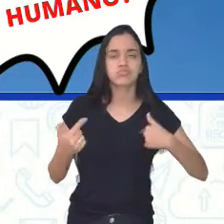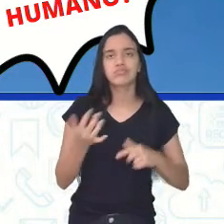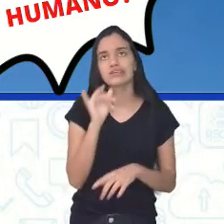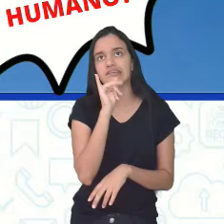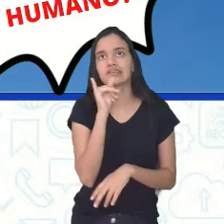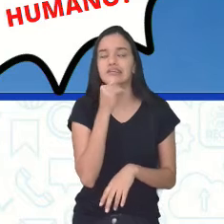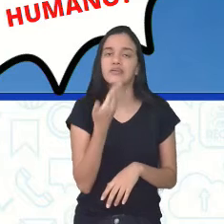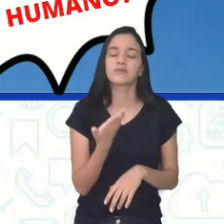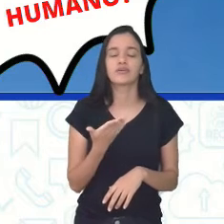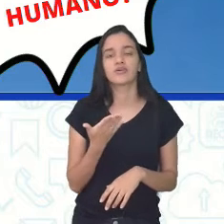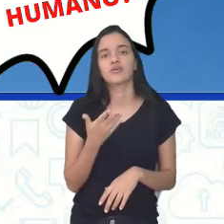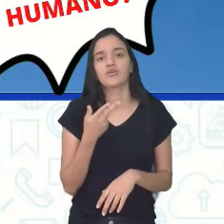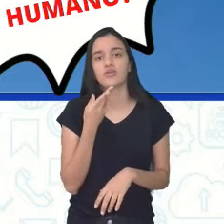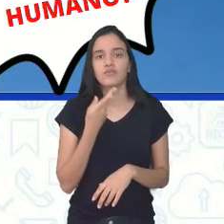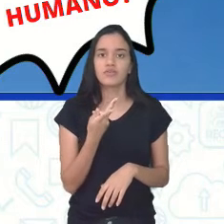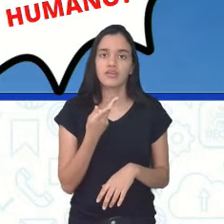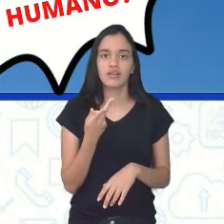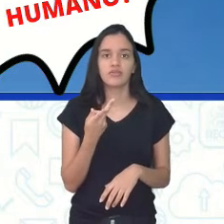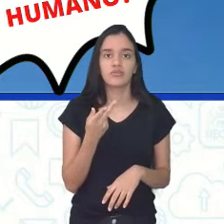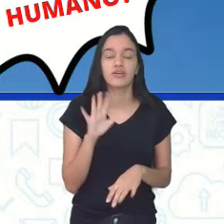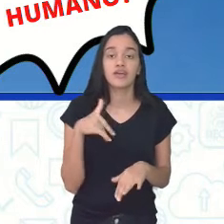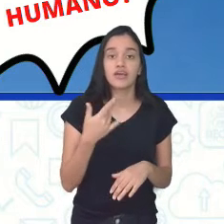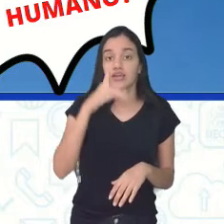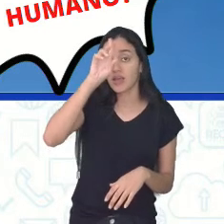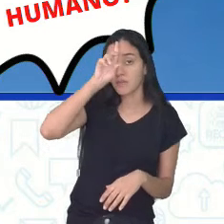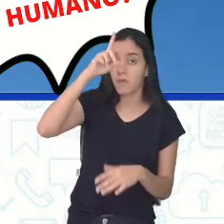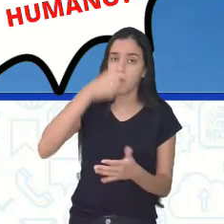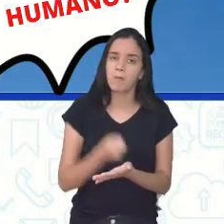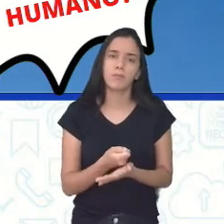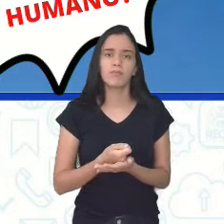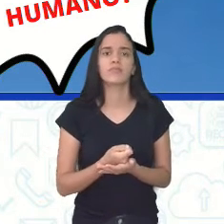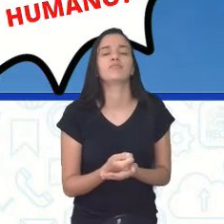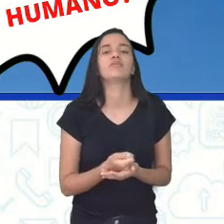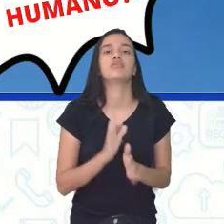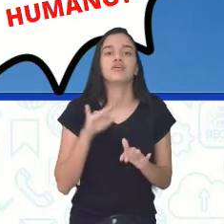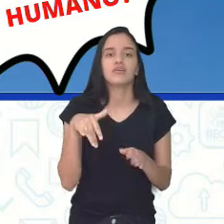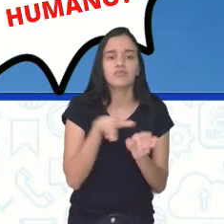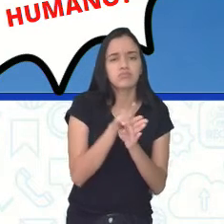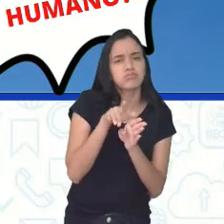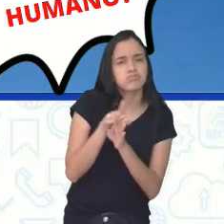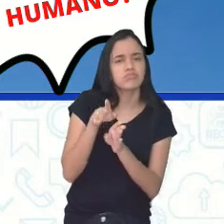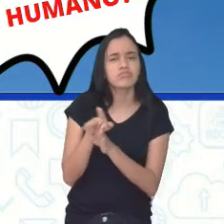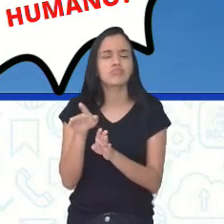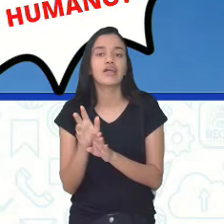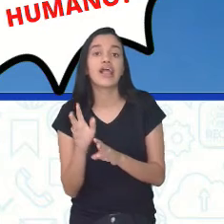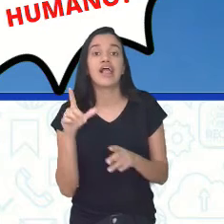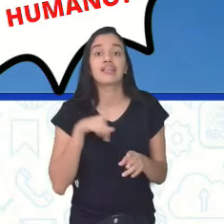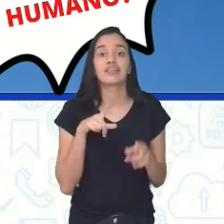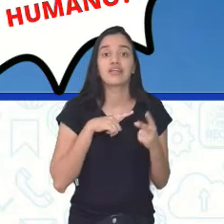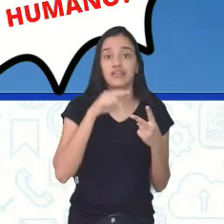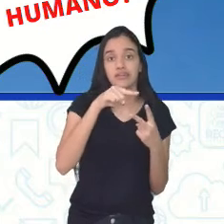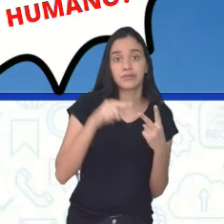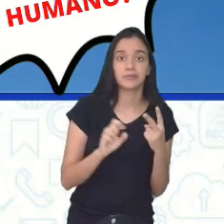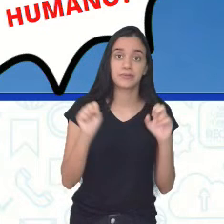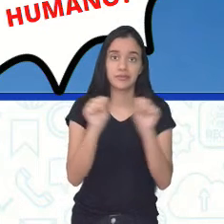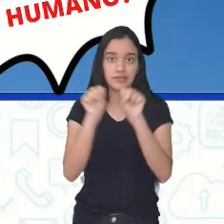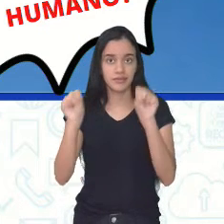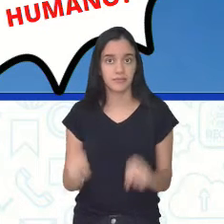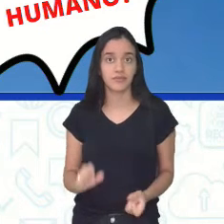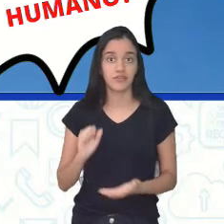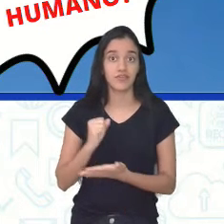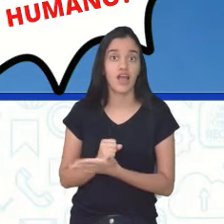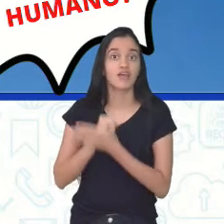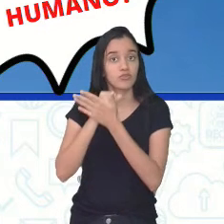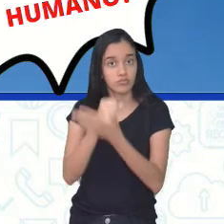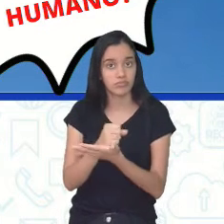assim, bem generalizado, quem coordena, né? Então a gente vai ver durante nossas aulas que existem 2 sistemas que vão ajudar